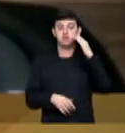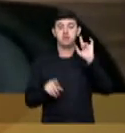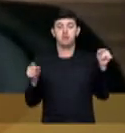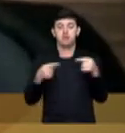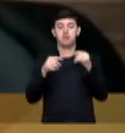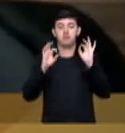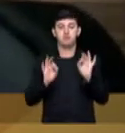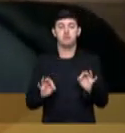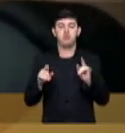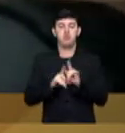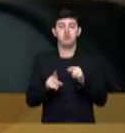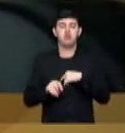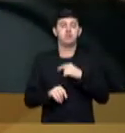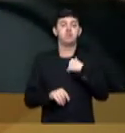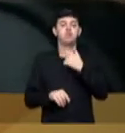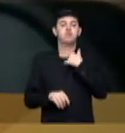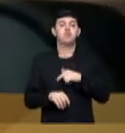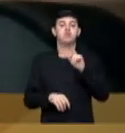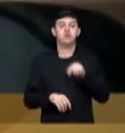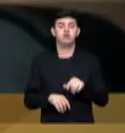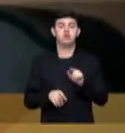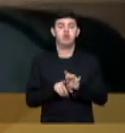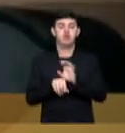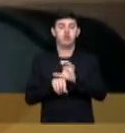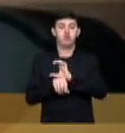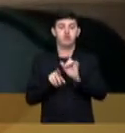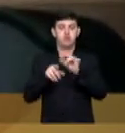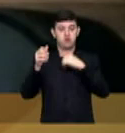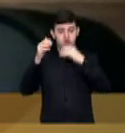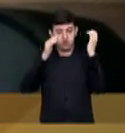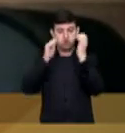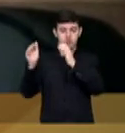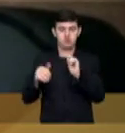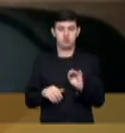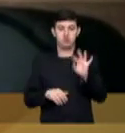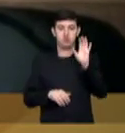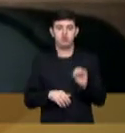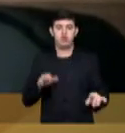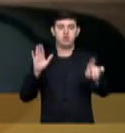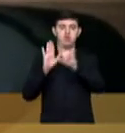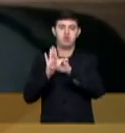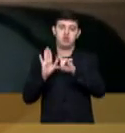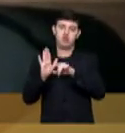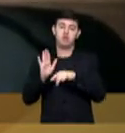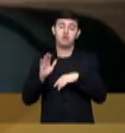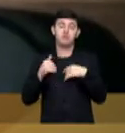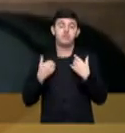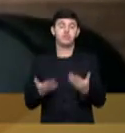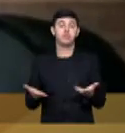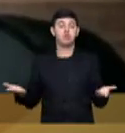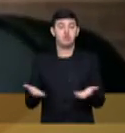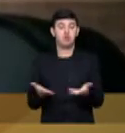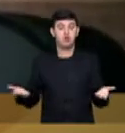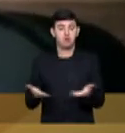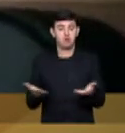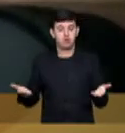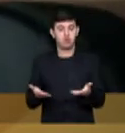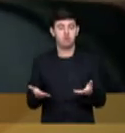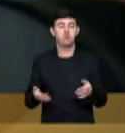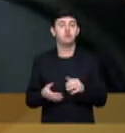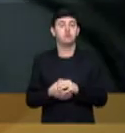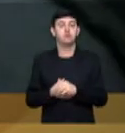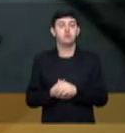a presunção de constitucionalidade que gozam os atos legislativos. Incide aqui o